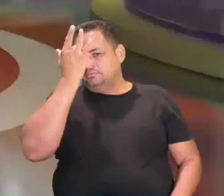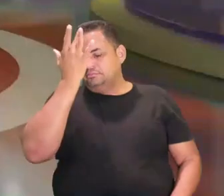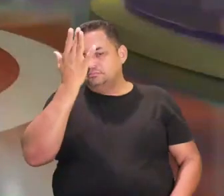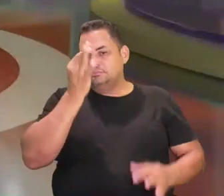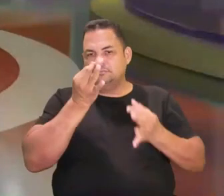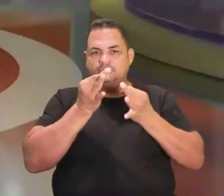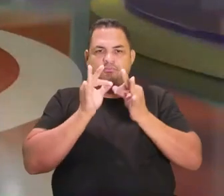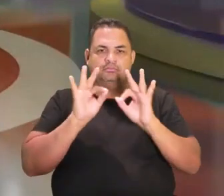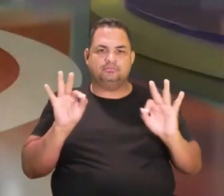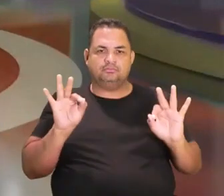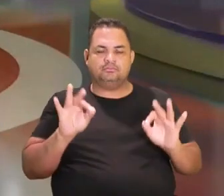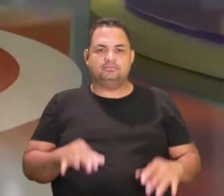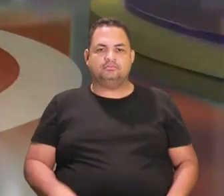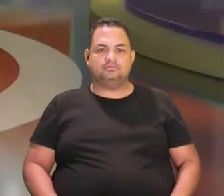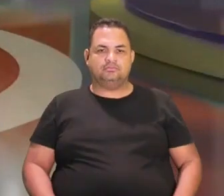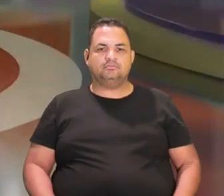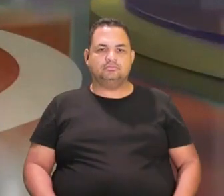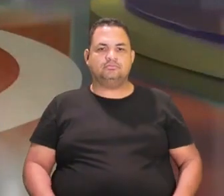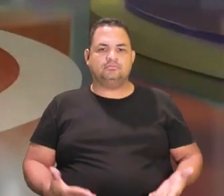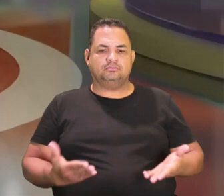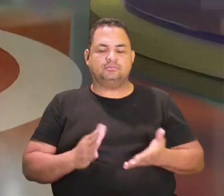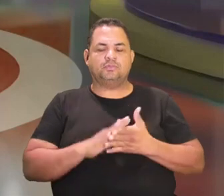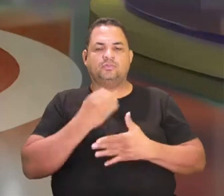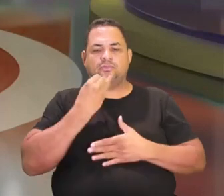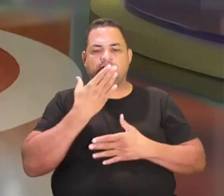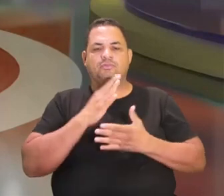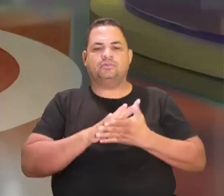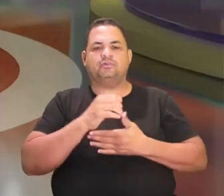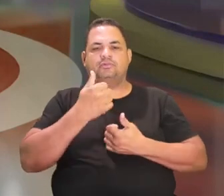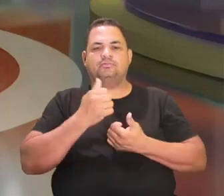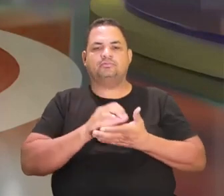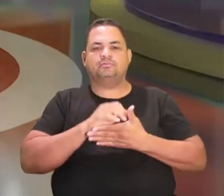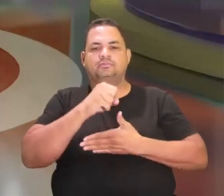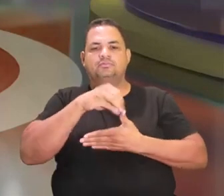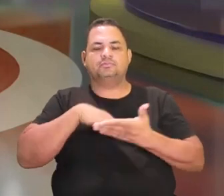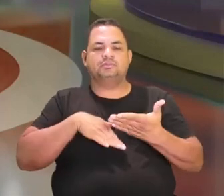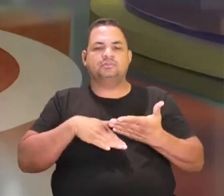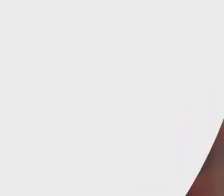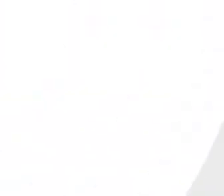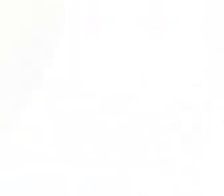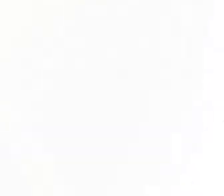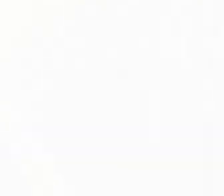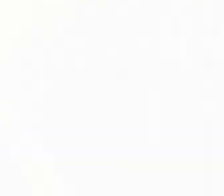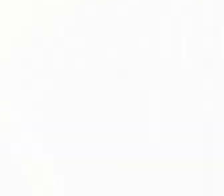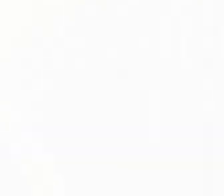bem simples. Tenho certeza que vocês vão se dar muito bem. Be right back.